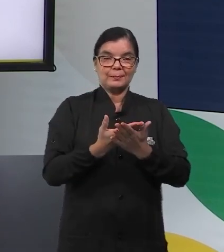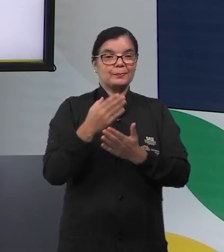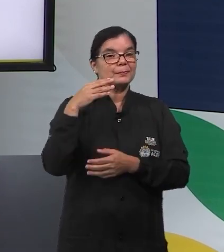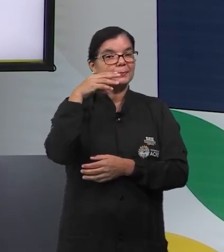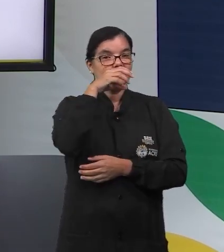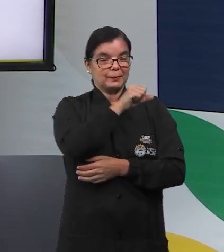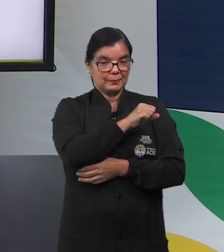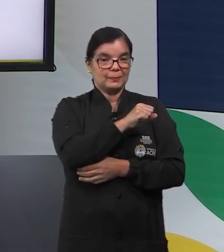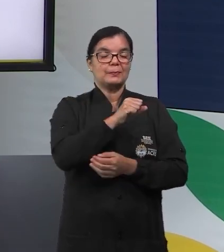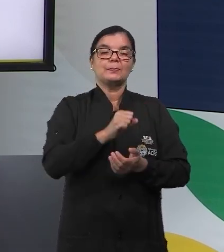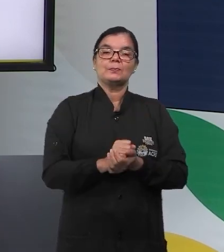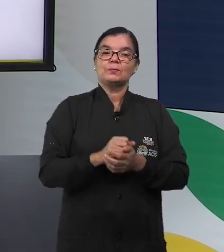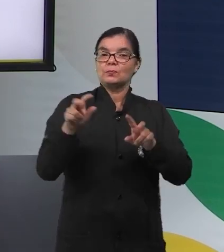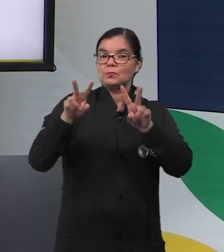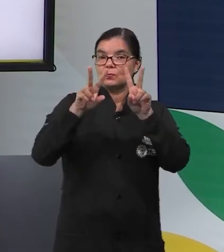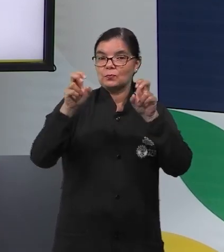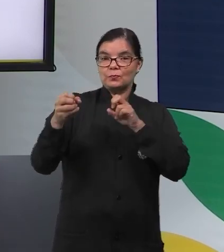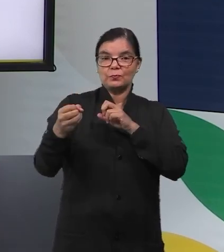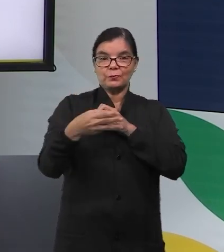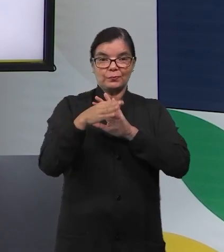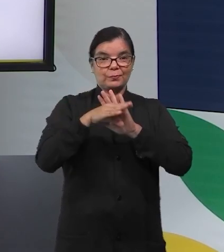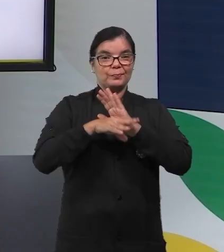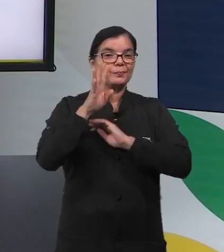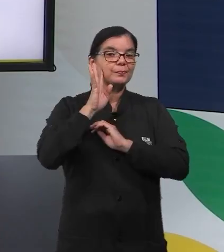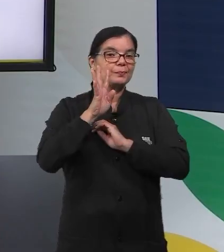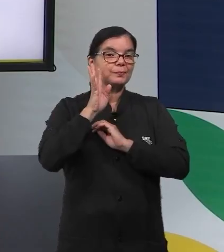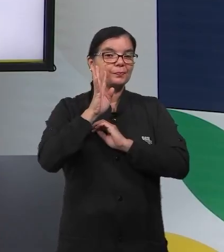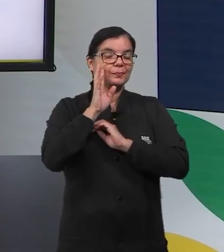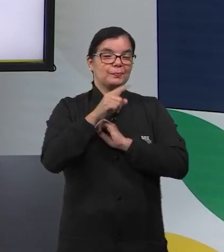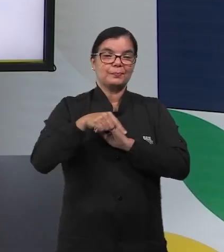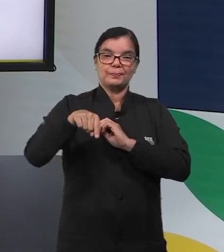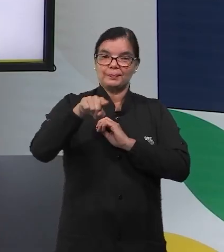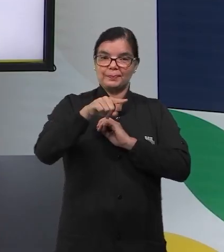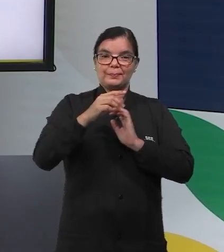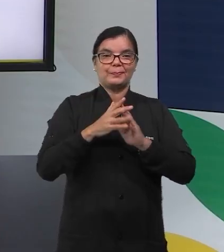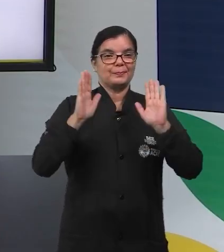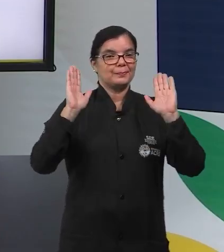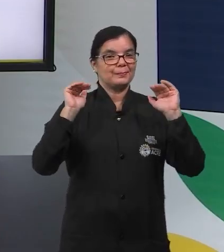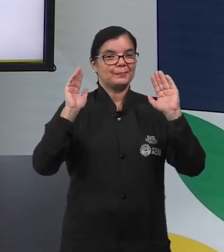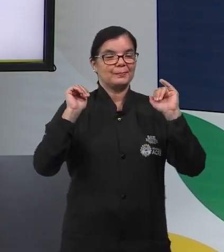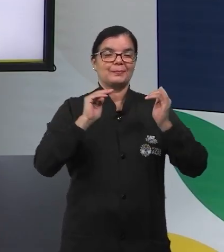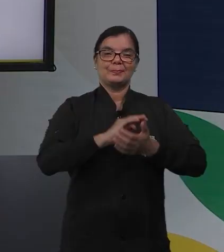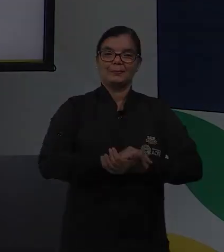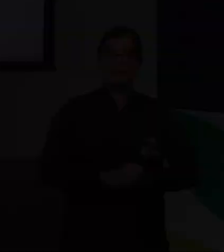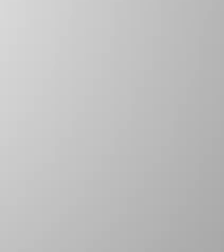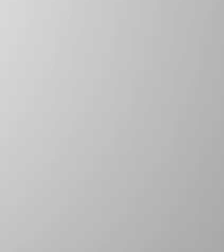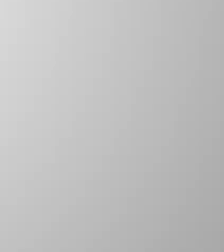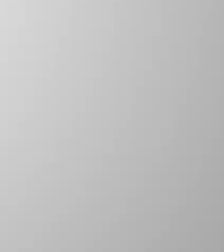breve, onde traremos aí mais um conteúdo legal para todos vocês. Tchau, tchau.